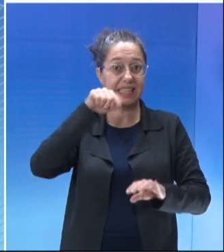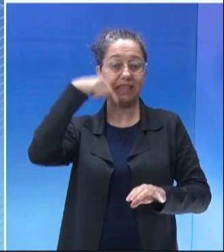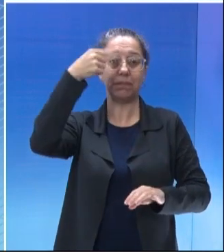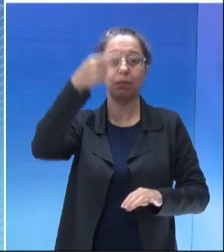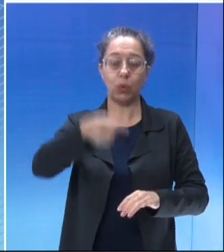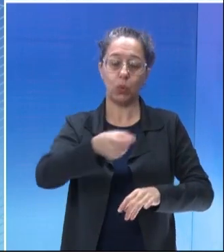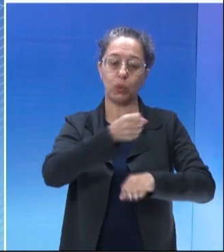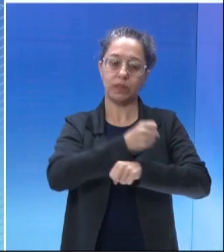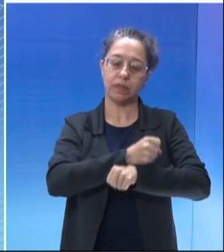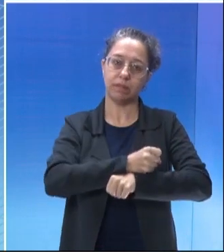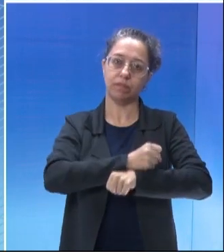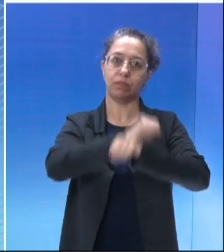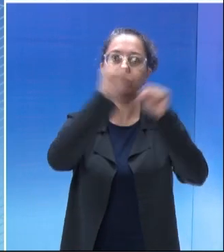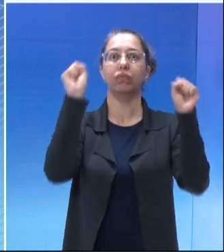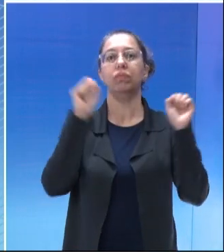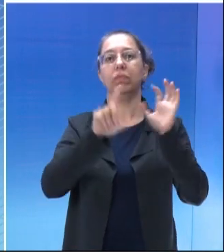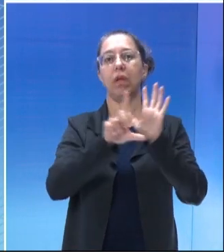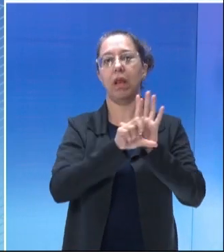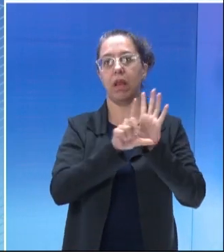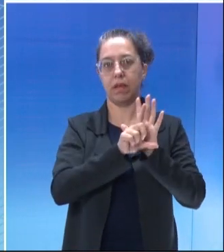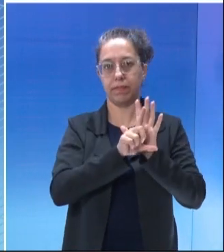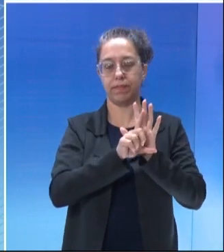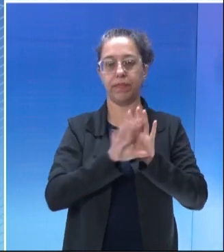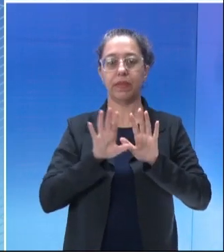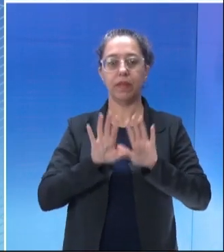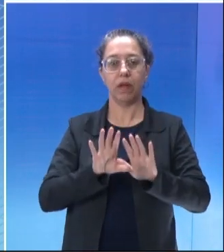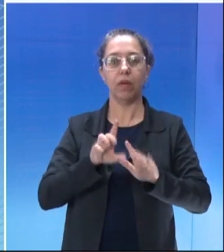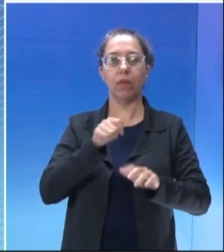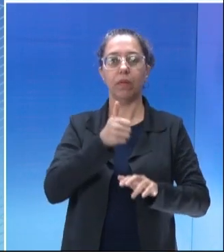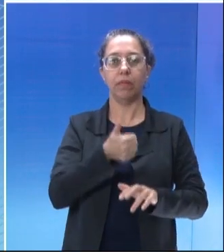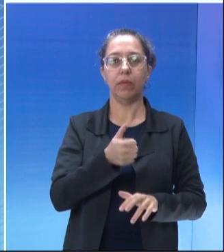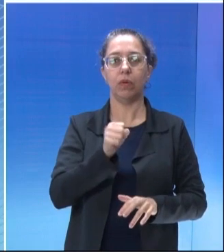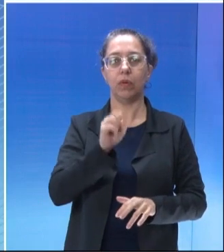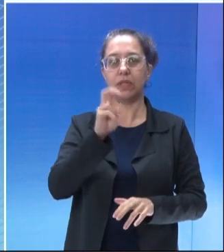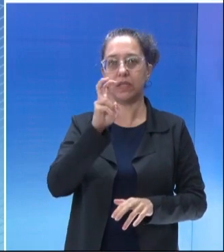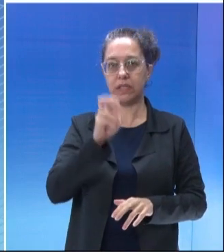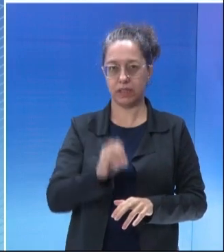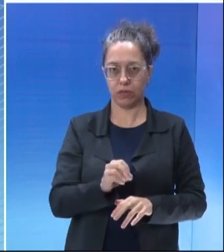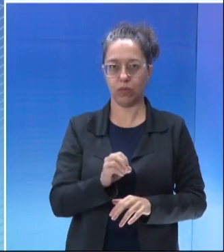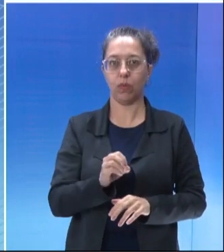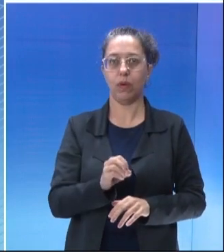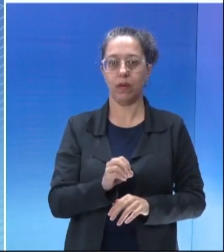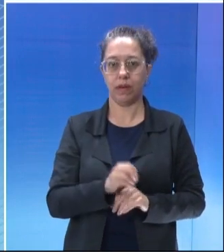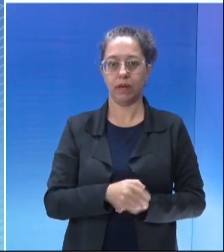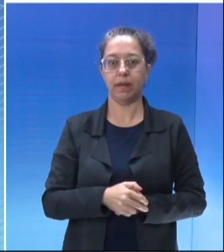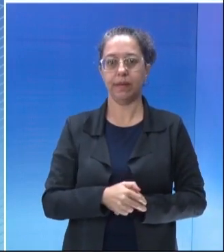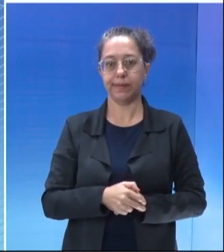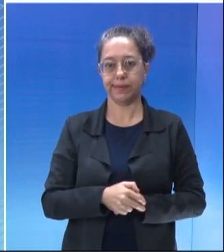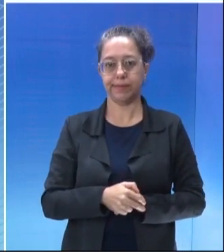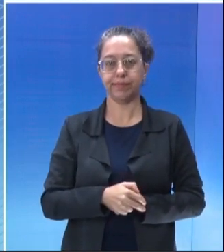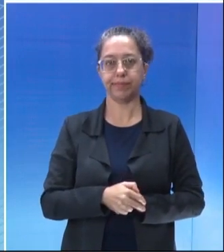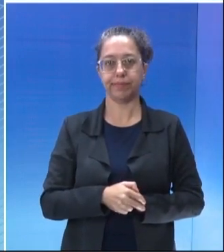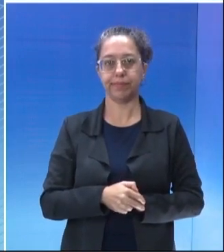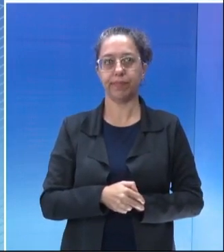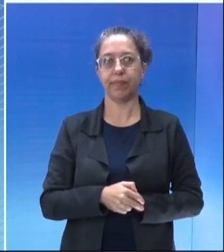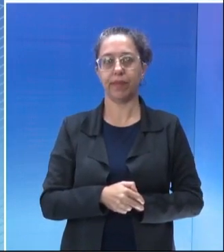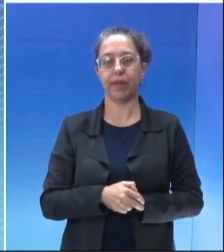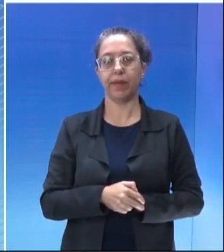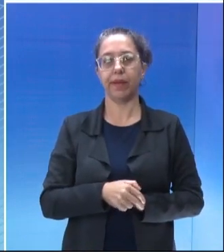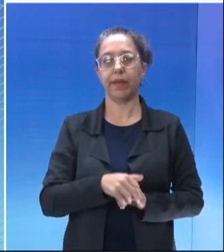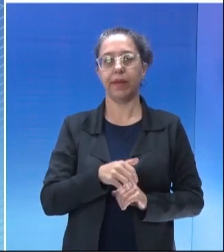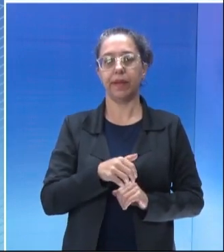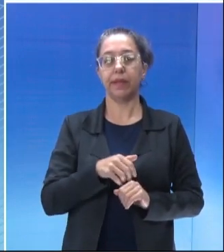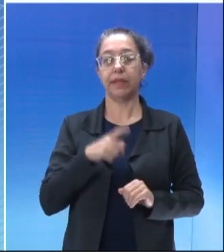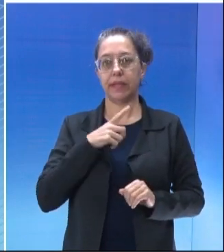Áurea e tal. Mas aí nesse meio, em 1850, a Lei Áurea foi em 1888, né? Então, em 1850 veio a Lei